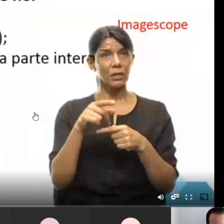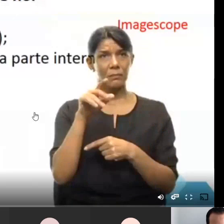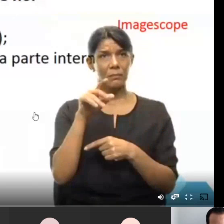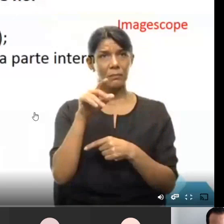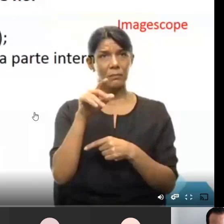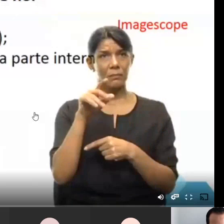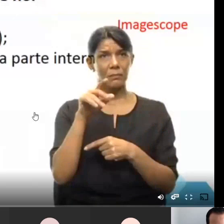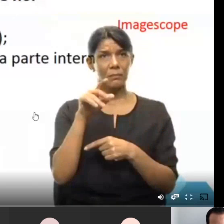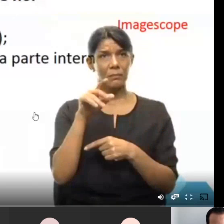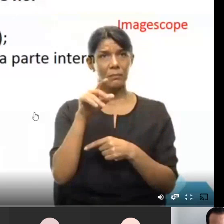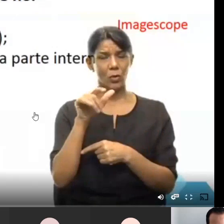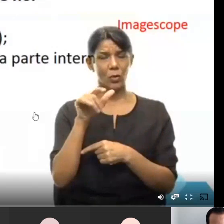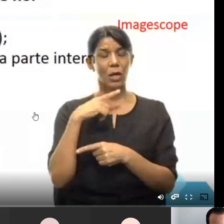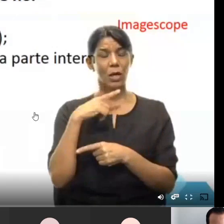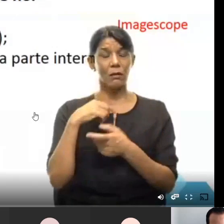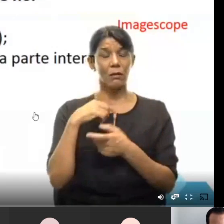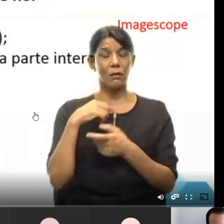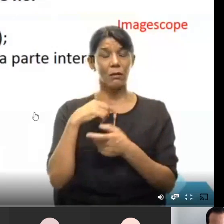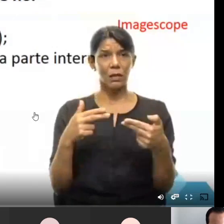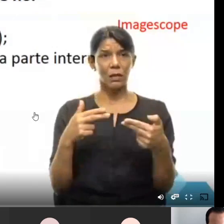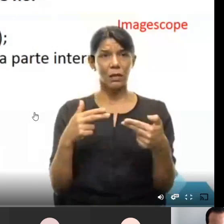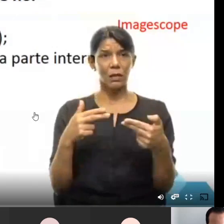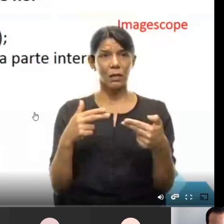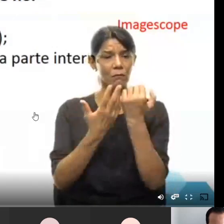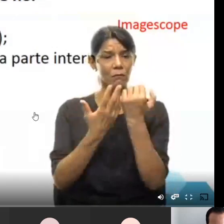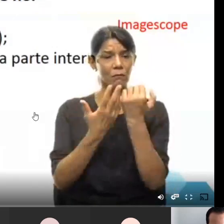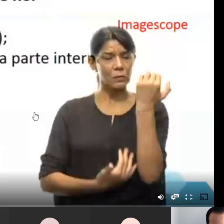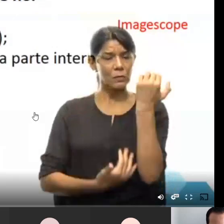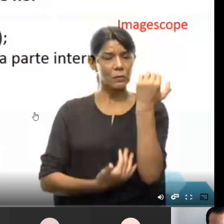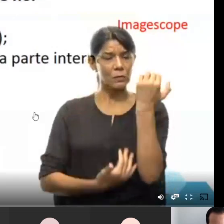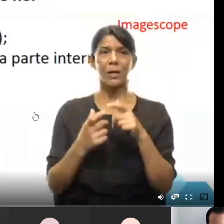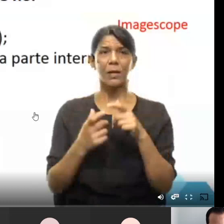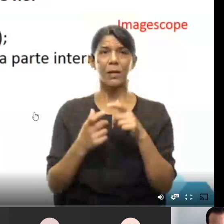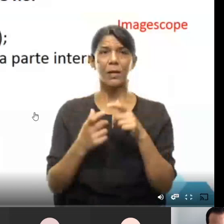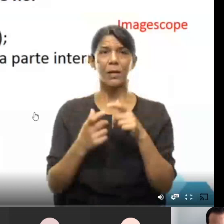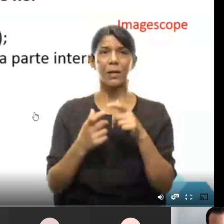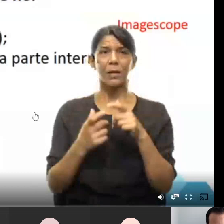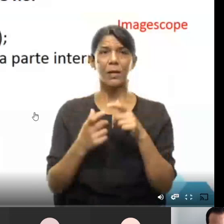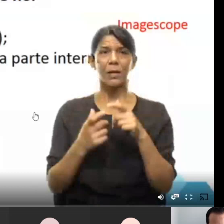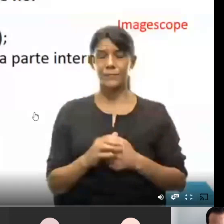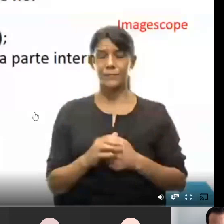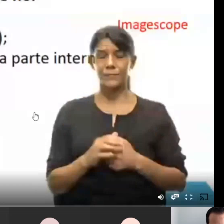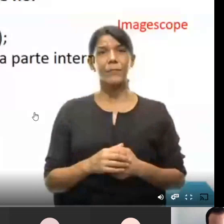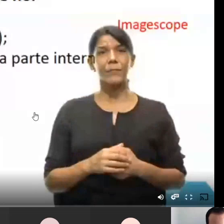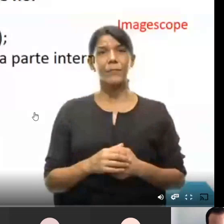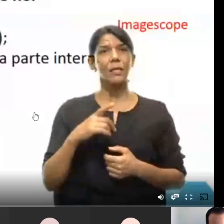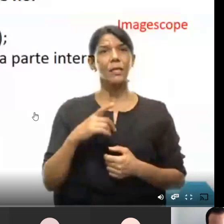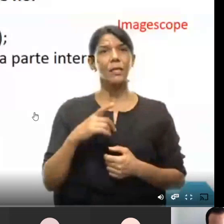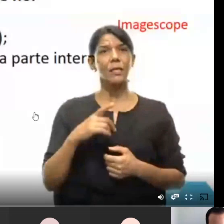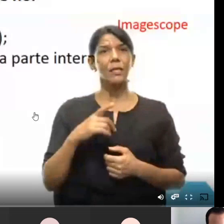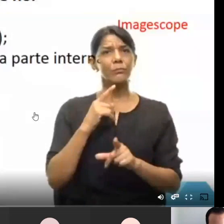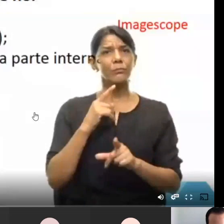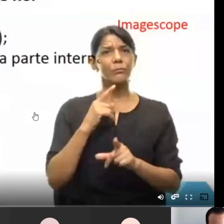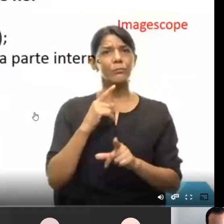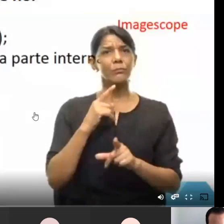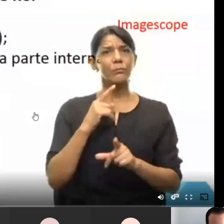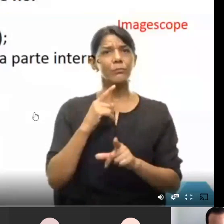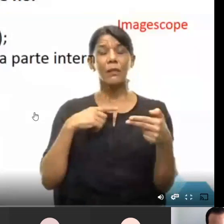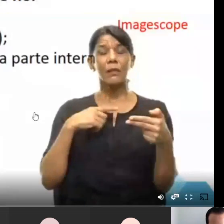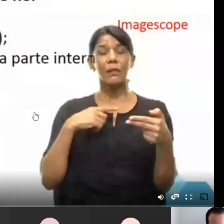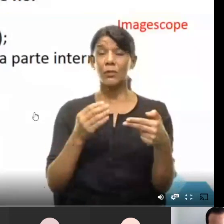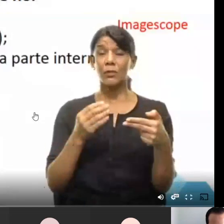caso, ele vai possuir uma vascularização aumentada. E vamos identificar grande quantidade